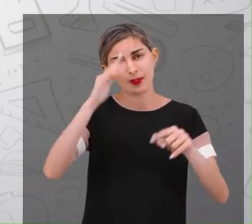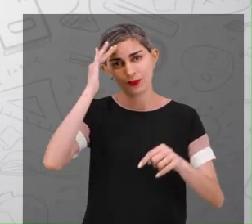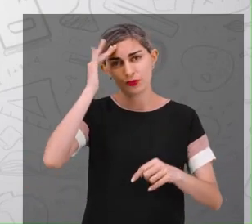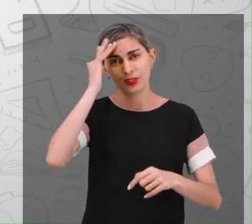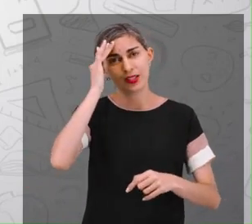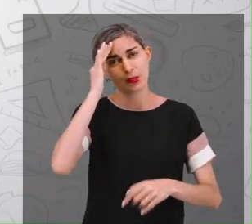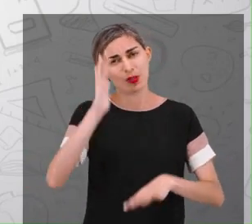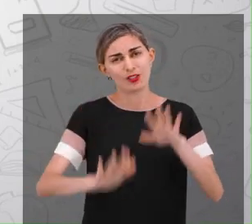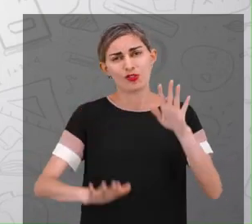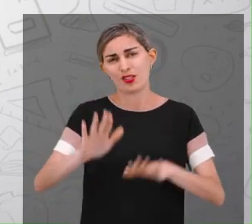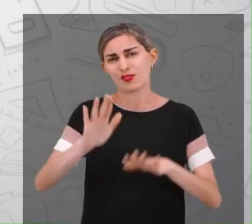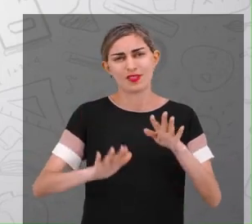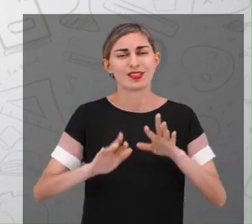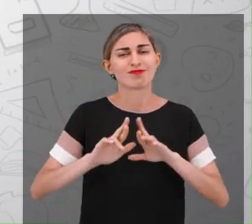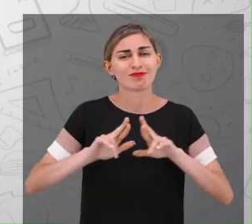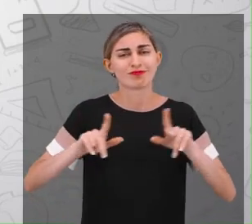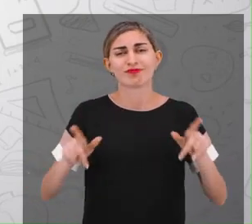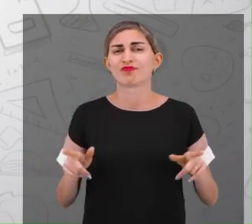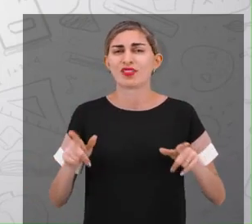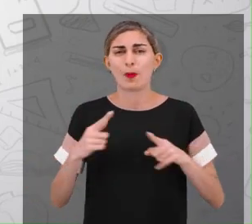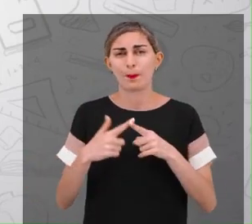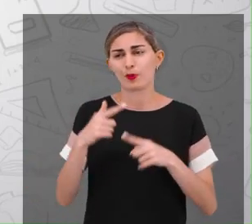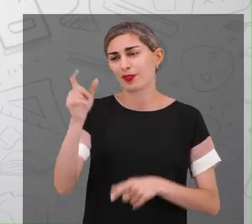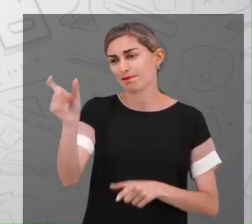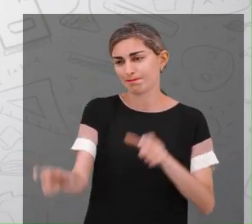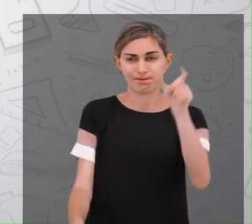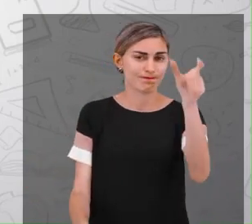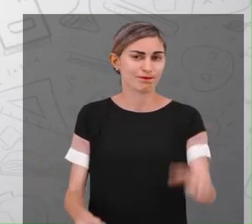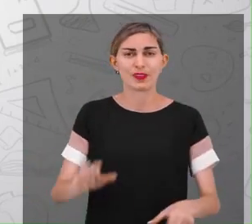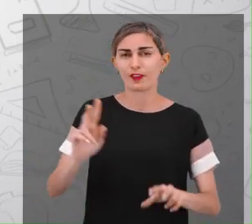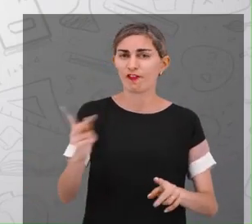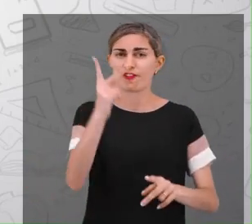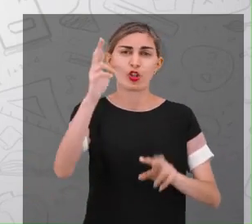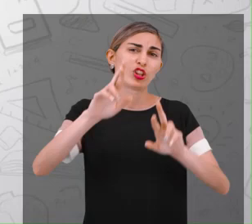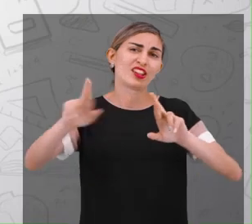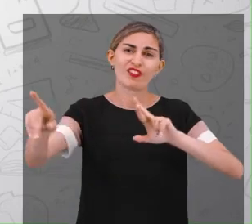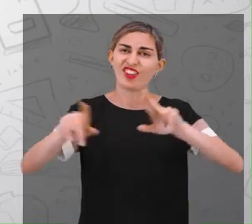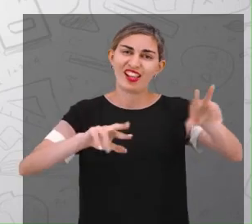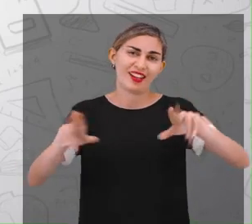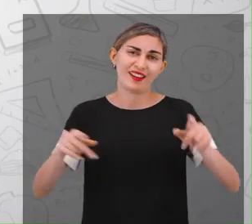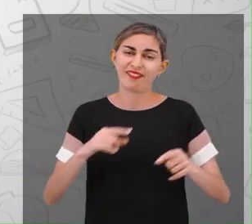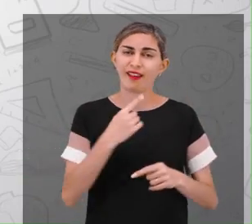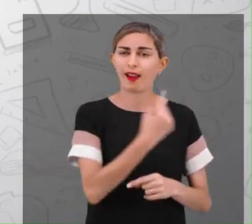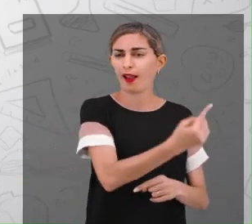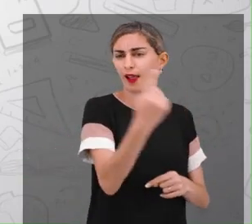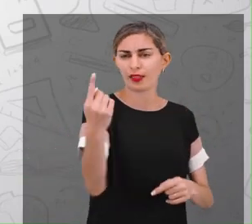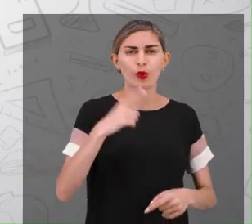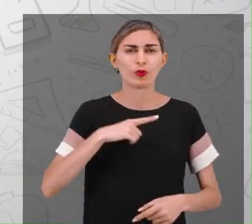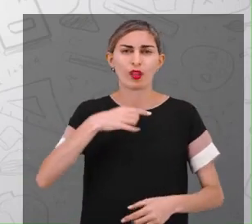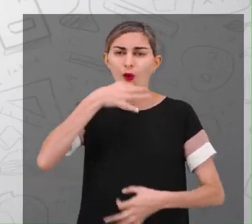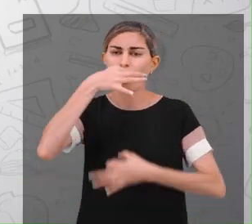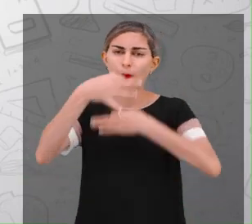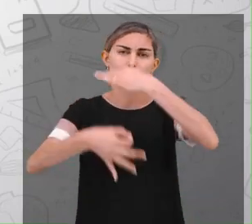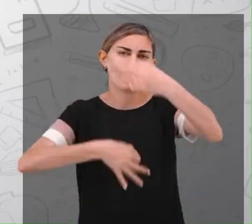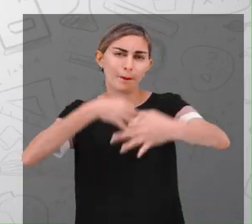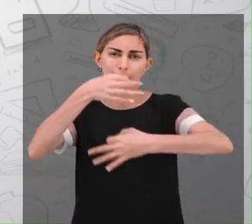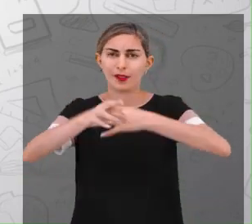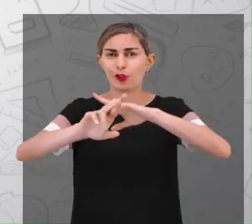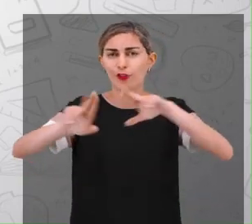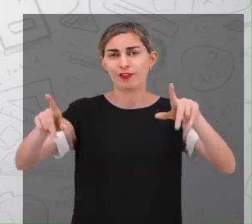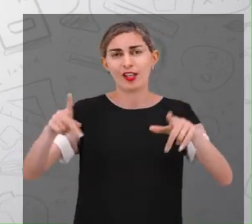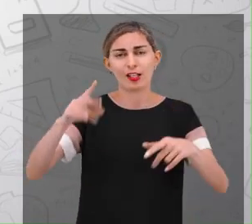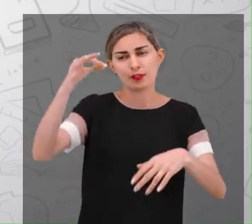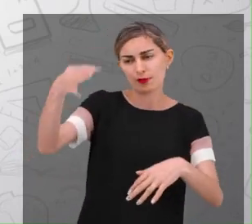é equivocada, pois como os indivíduos possuem valores diferentes, eles vão ter noções diferentes do que é certo, do que é